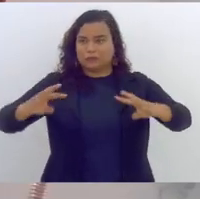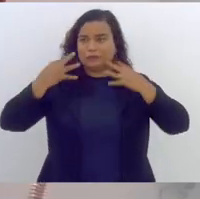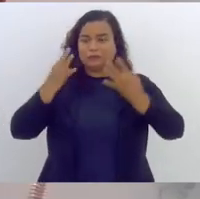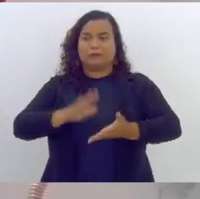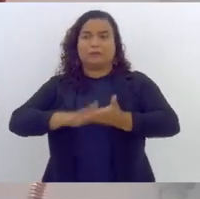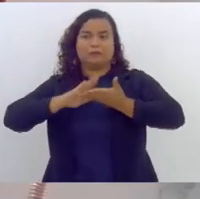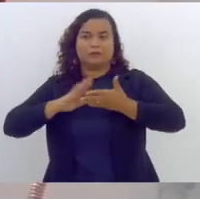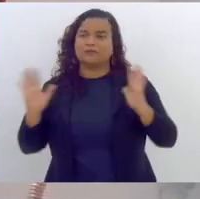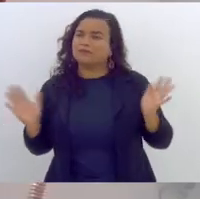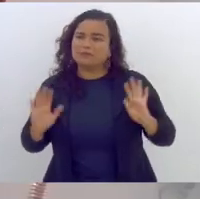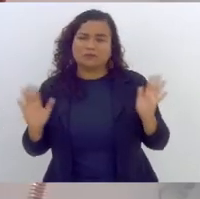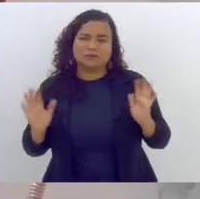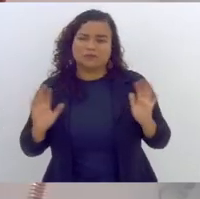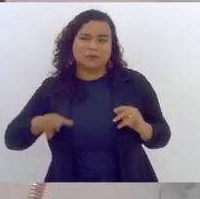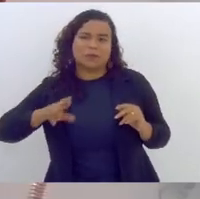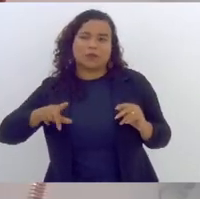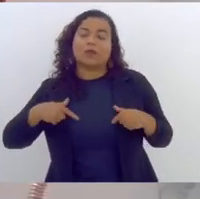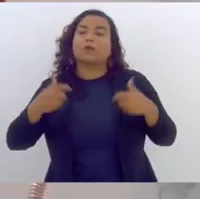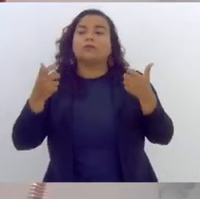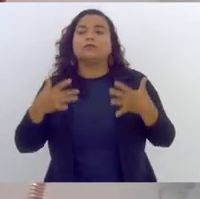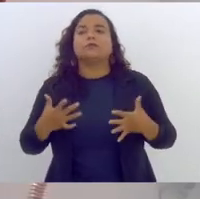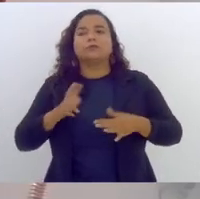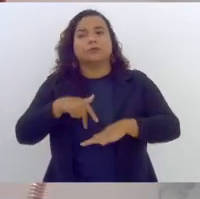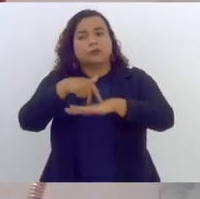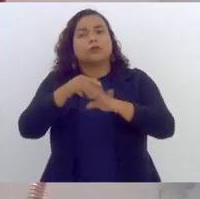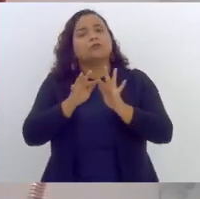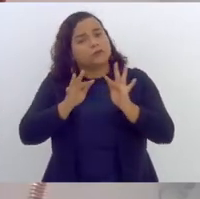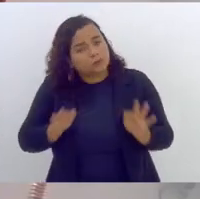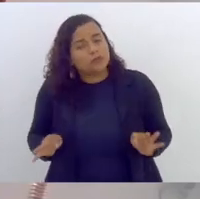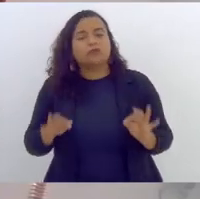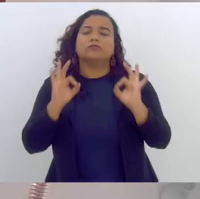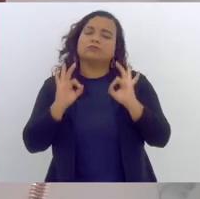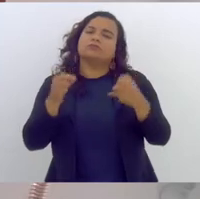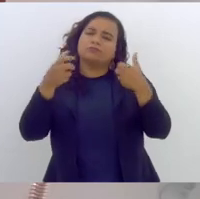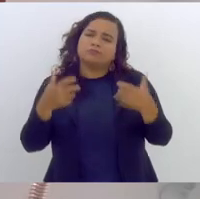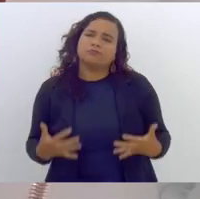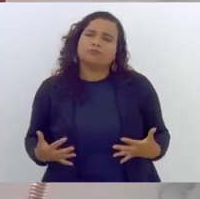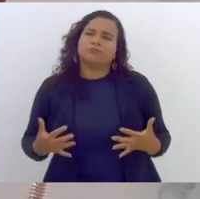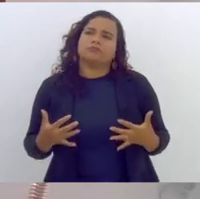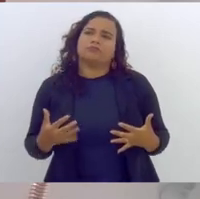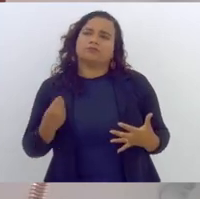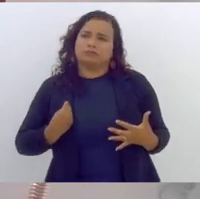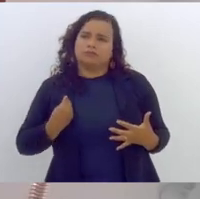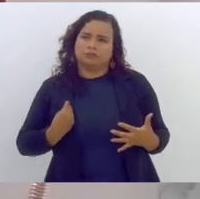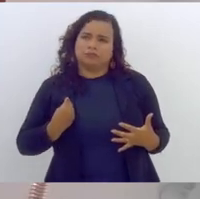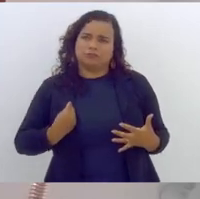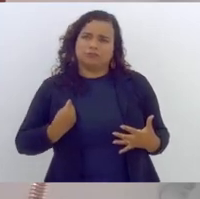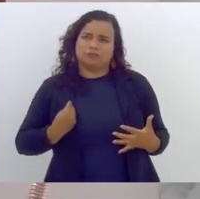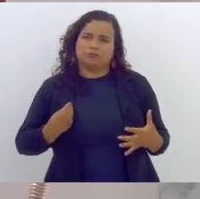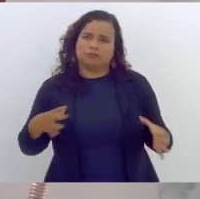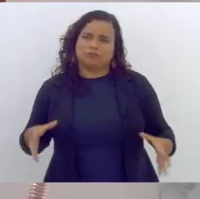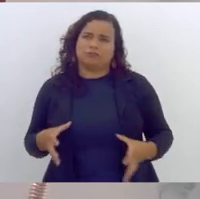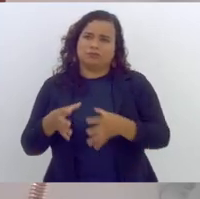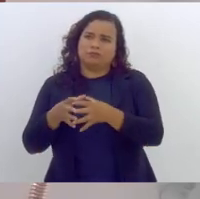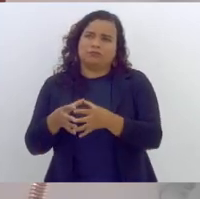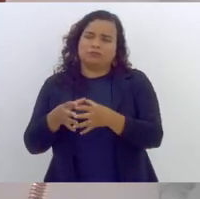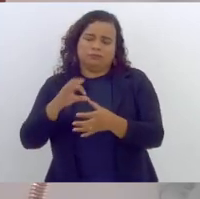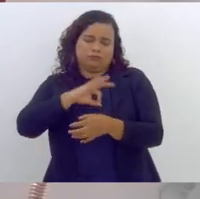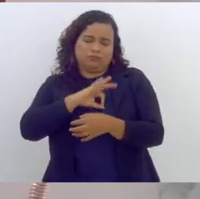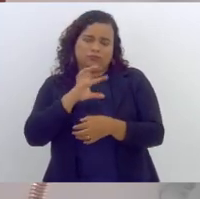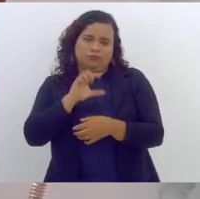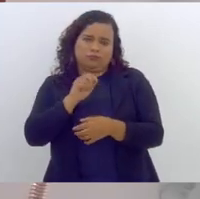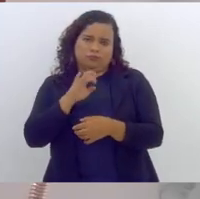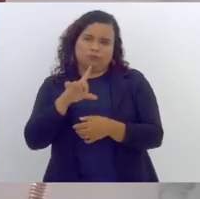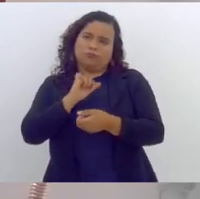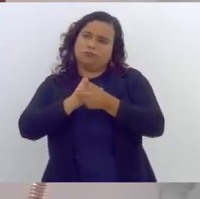aplauso mas me colocando numa posição muito humilde de estar ao mesmo lado da Polícia Civil